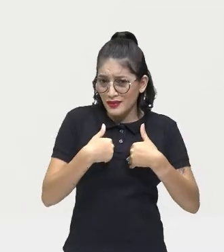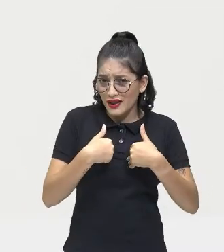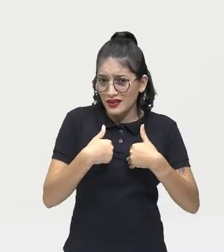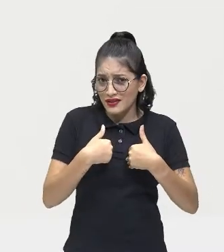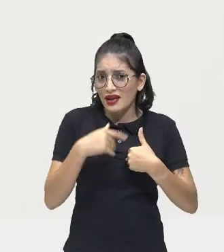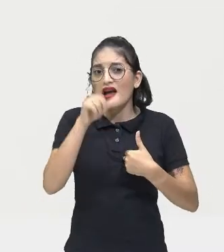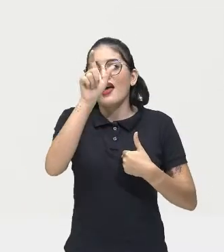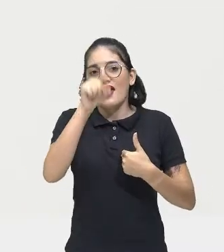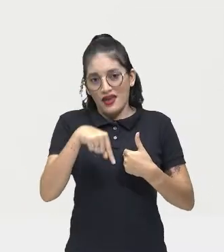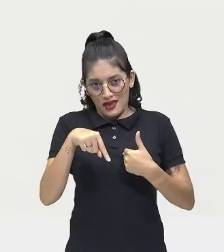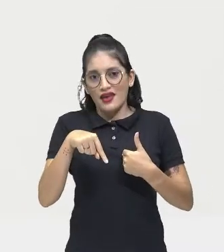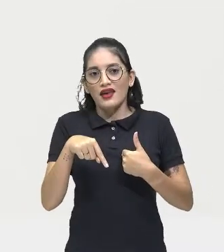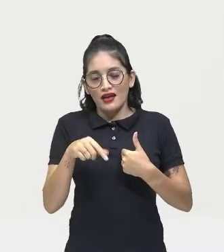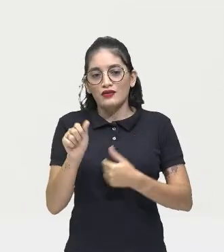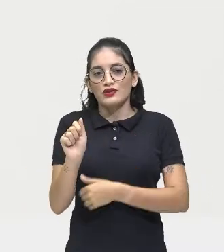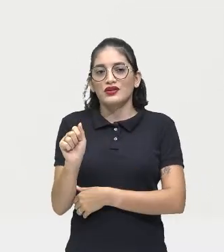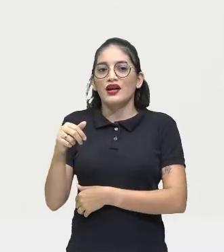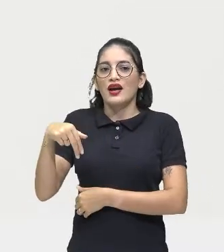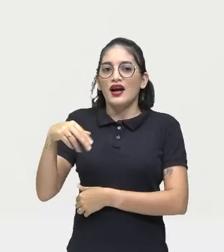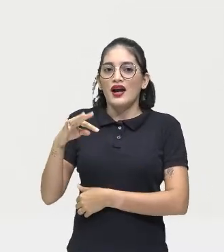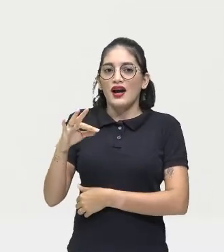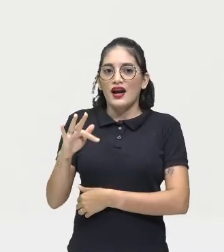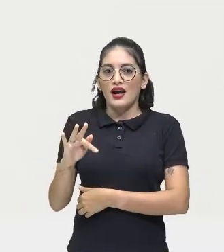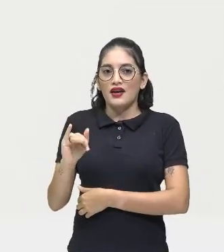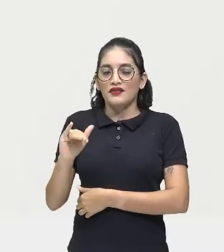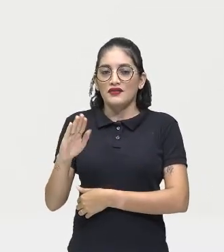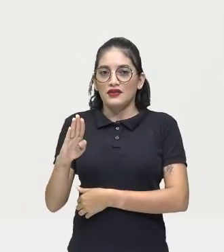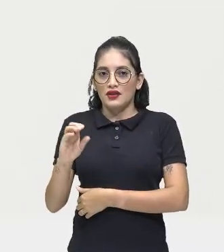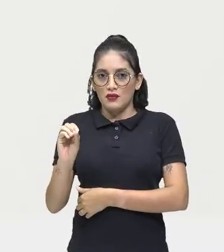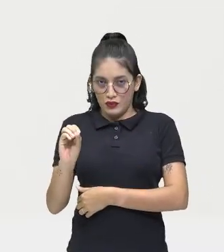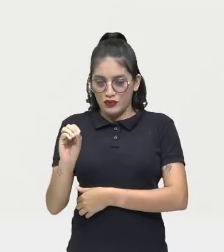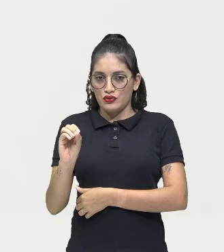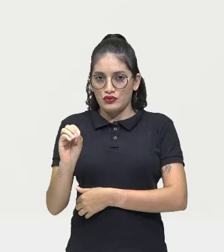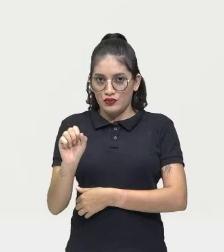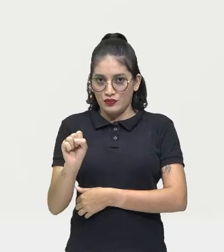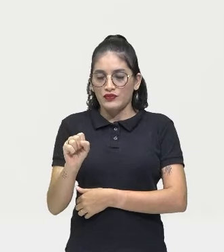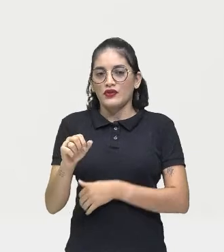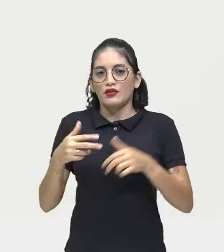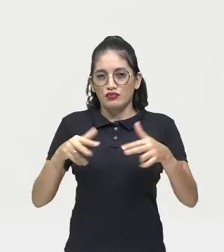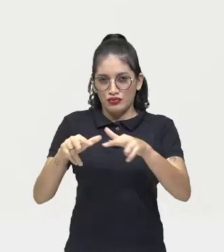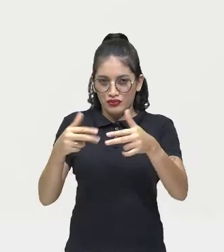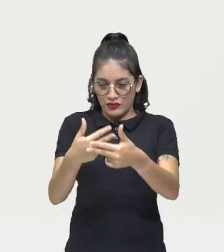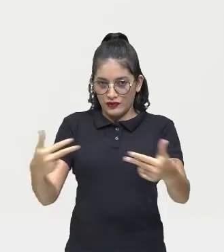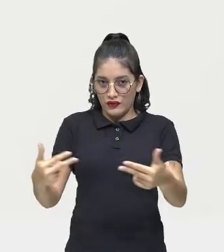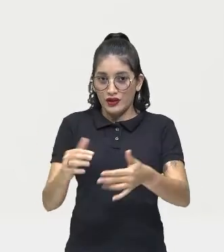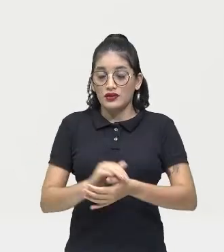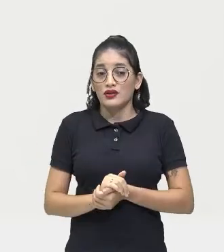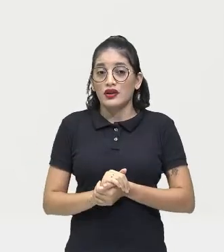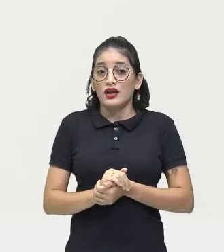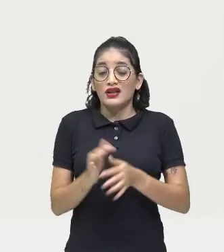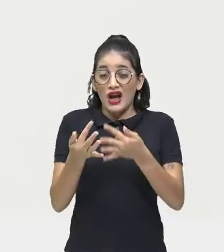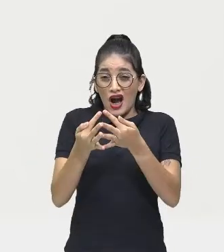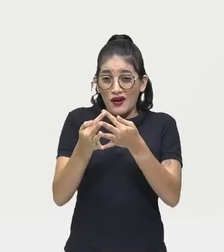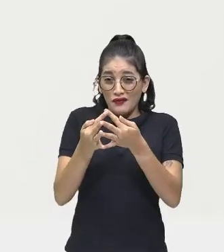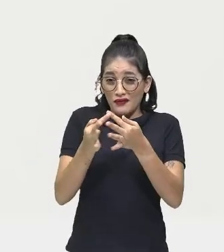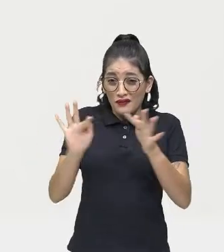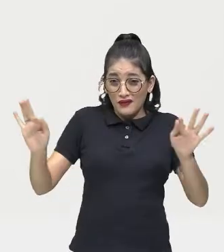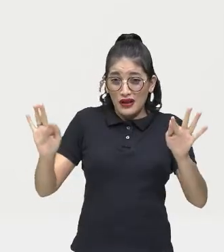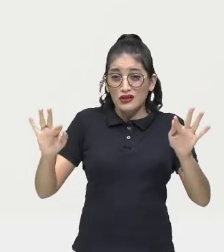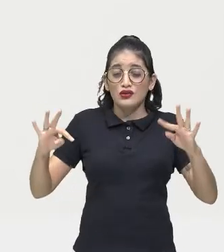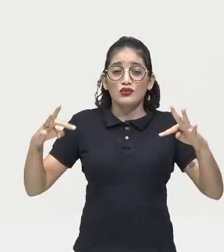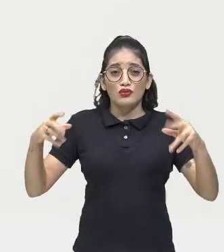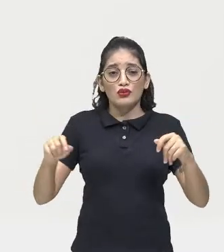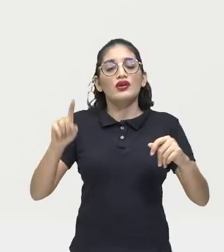Os anfíbios. Observem que aqui eu tenho o quê? Esse enunciado inteiro é o nosso